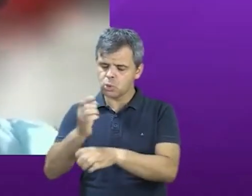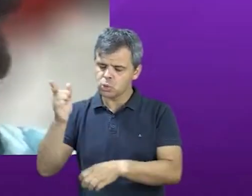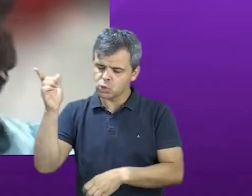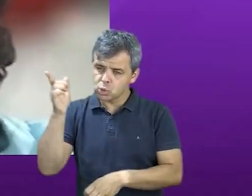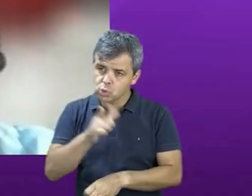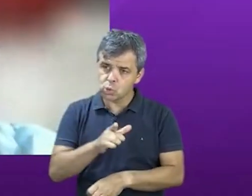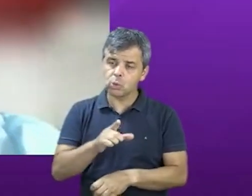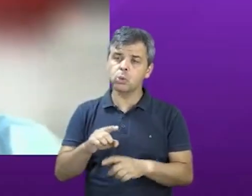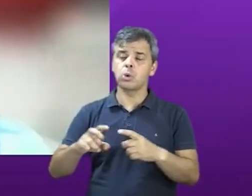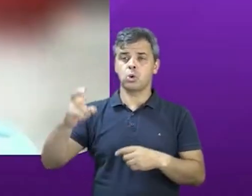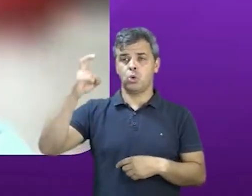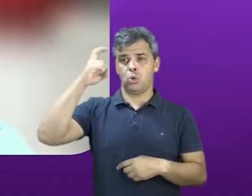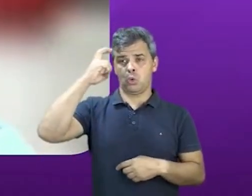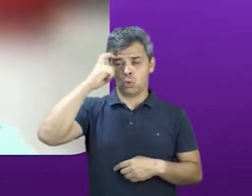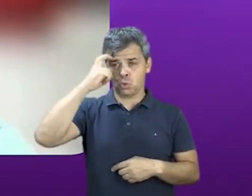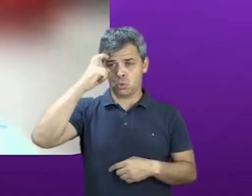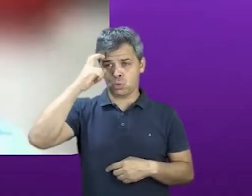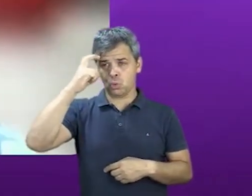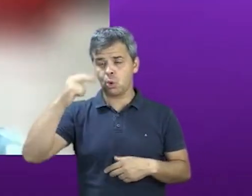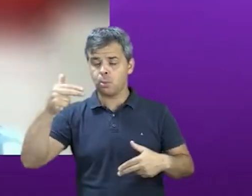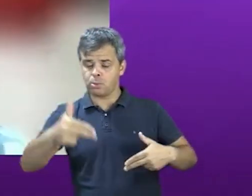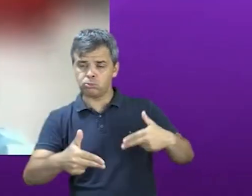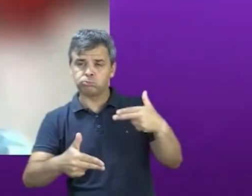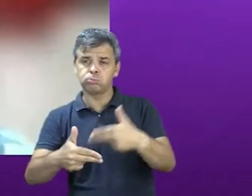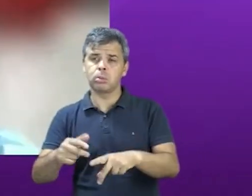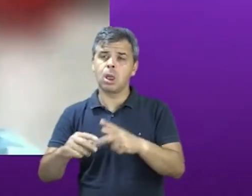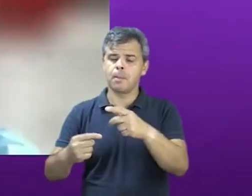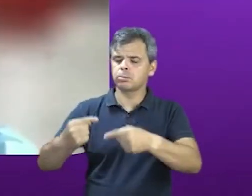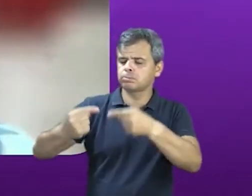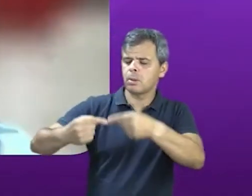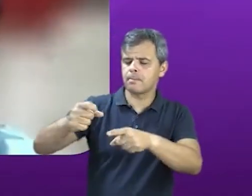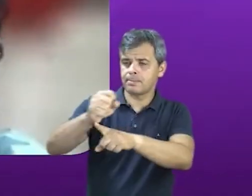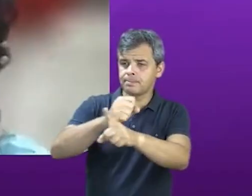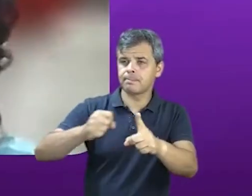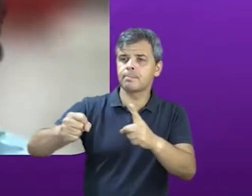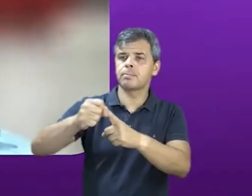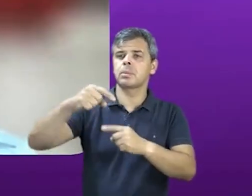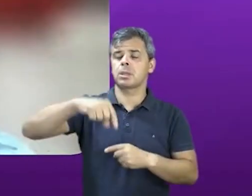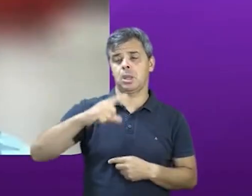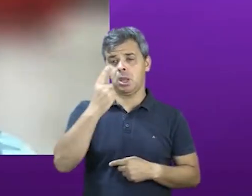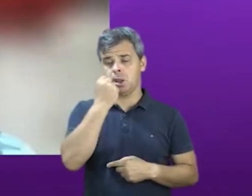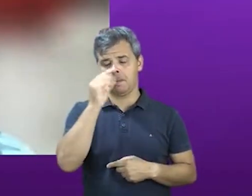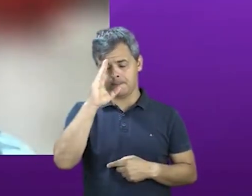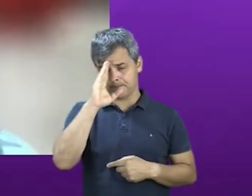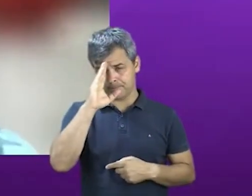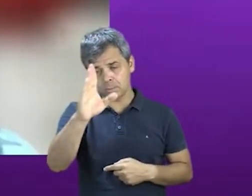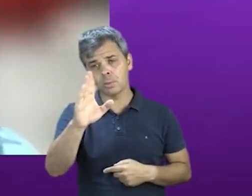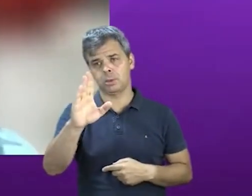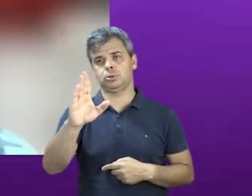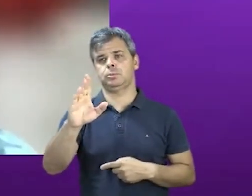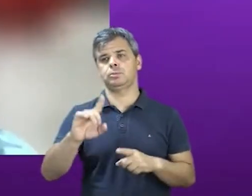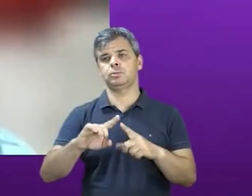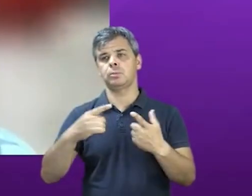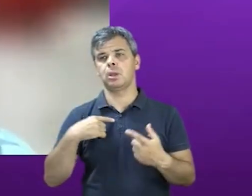conseguiu fazer uma cultura, né, de hip hop mais politizada e mais social, e aqui no Ceará principalmente, né,